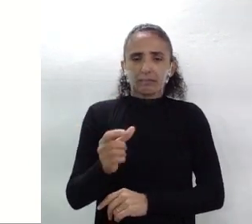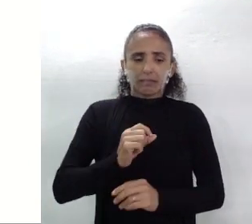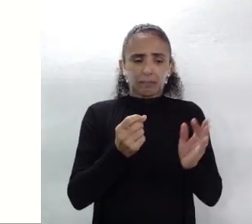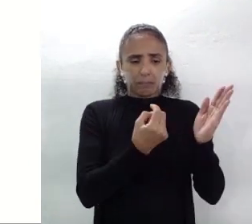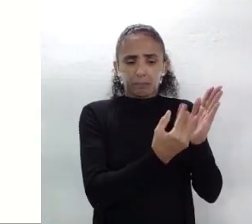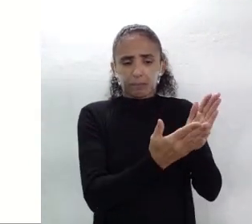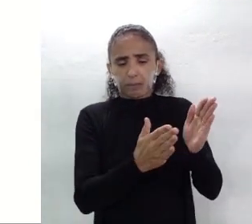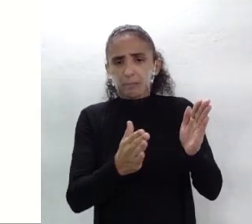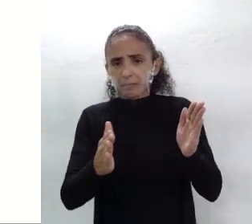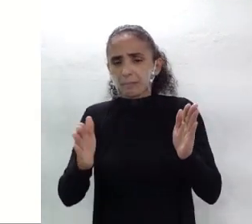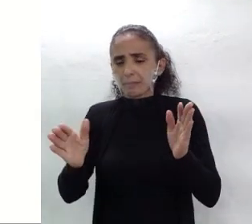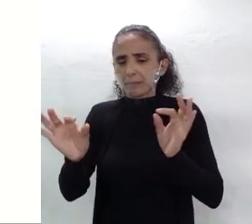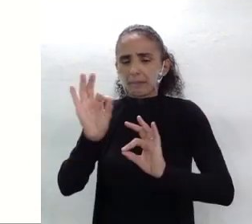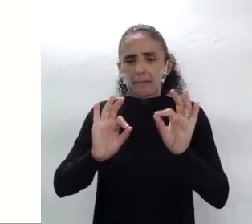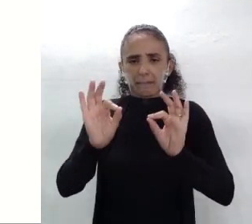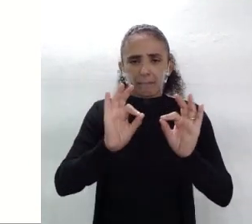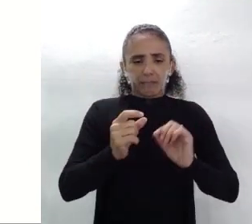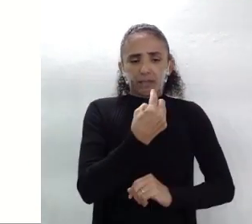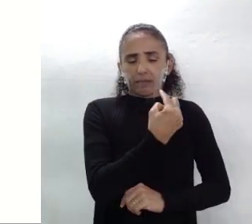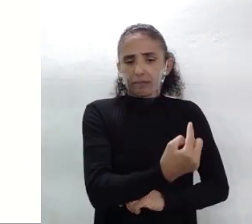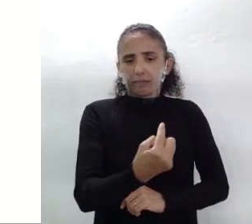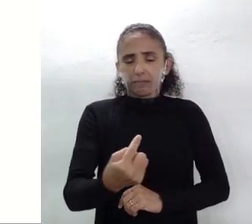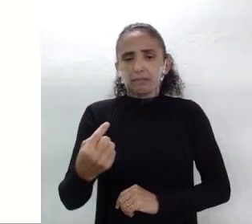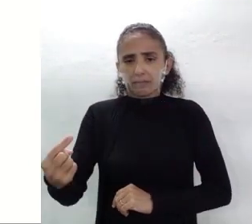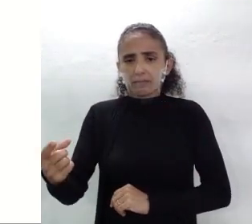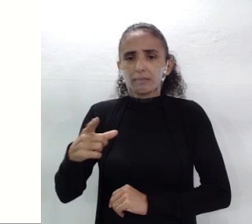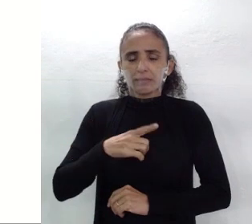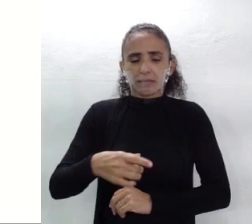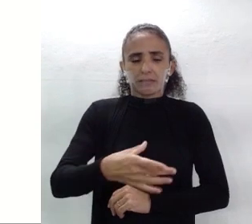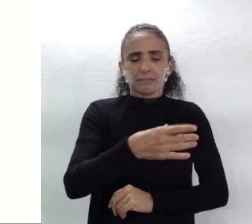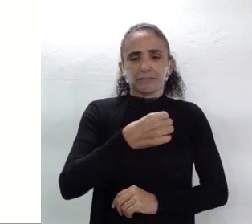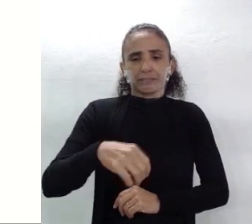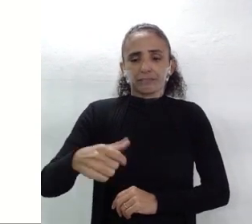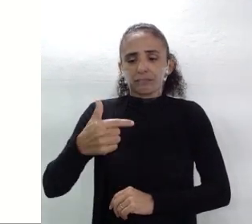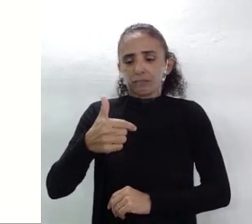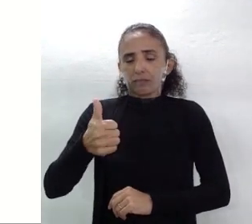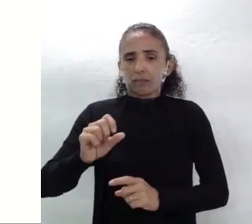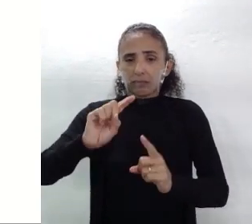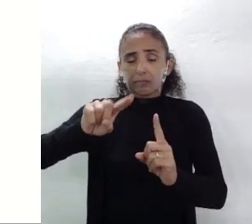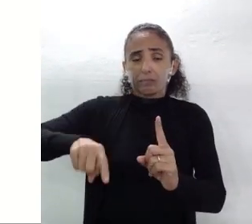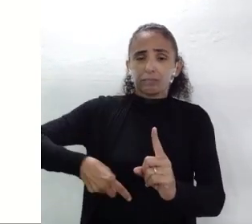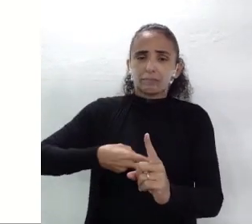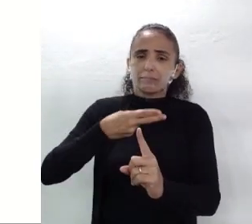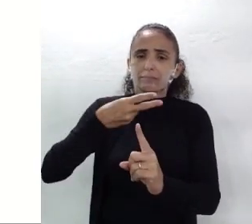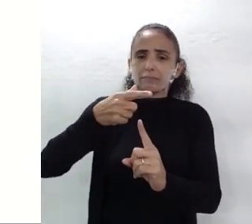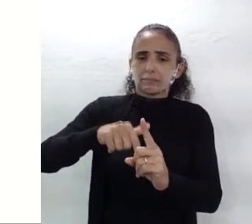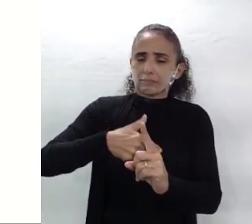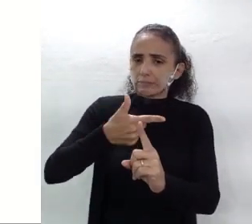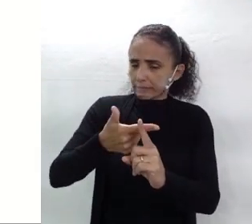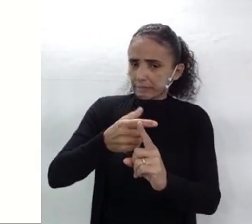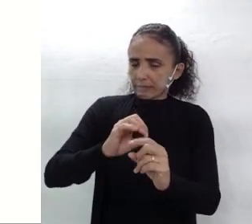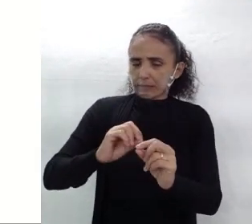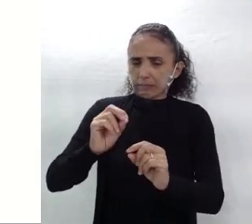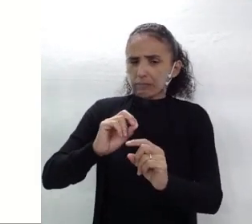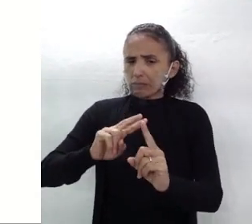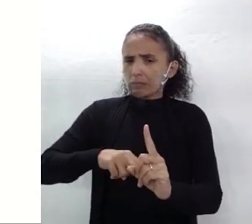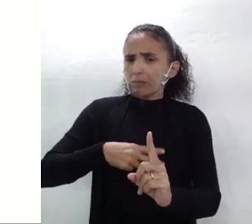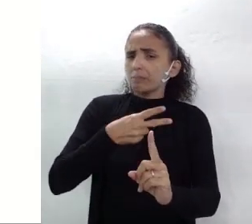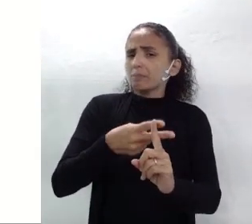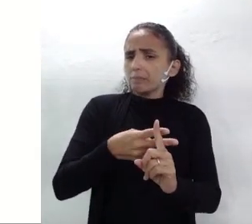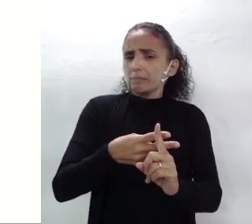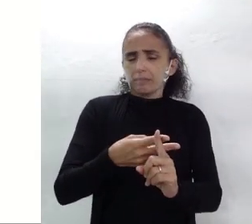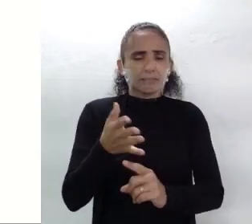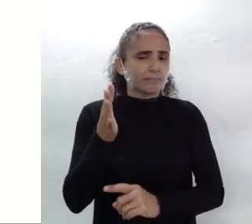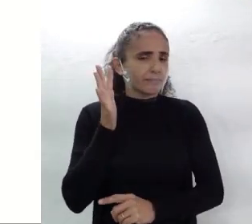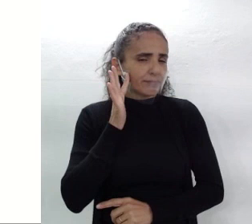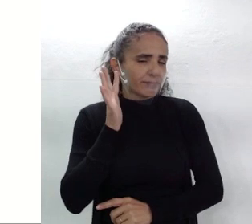figuras. Ele já disse quanto ele tem. 12. Paulo tem o dobro de figuras de João. O dobro de 12.